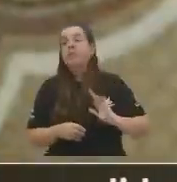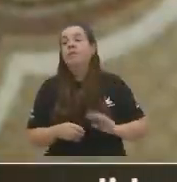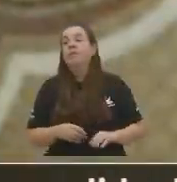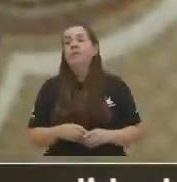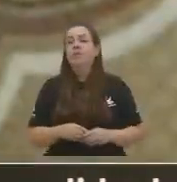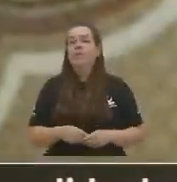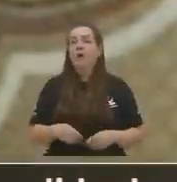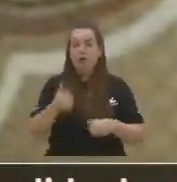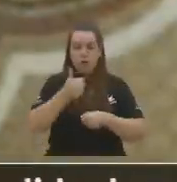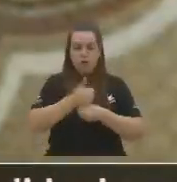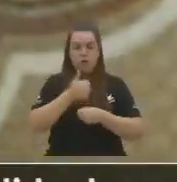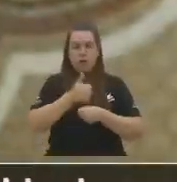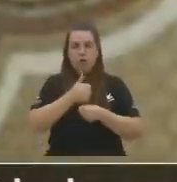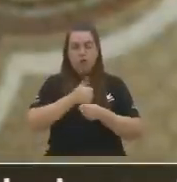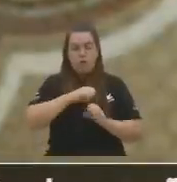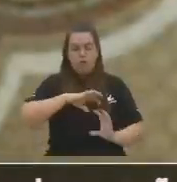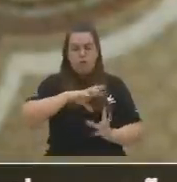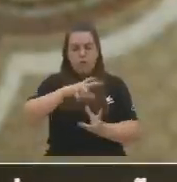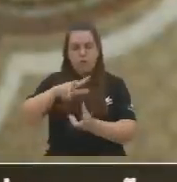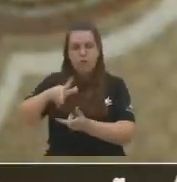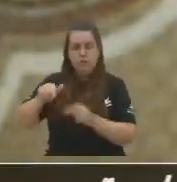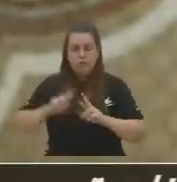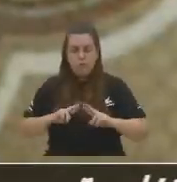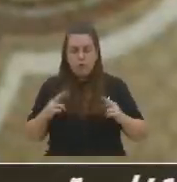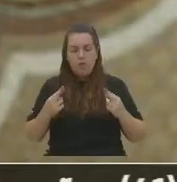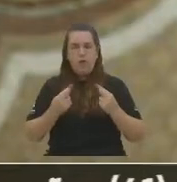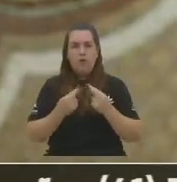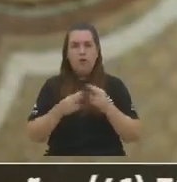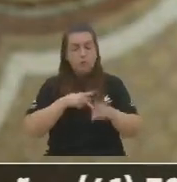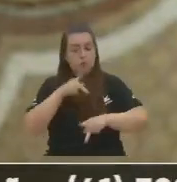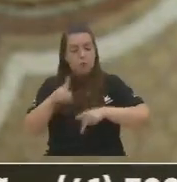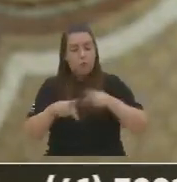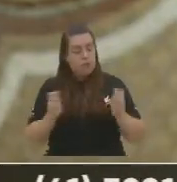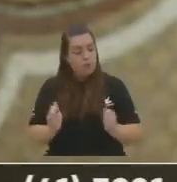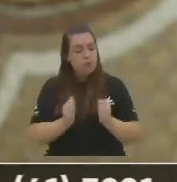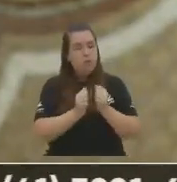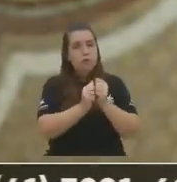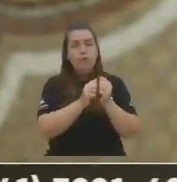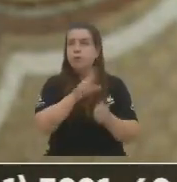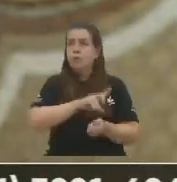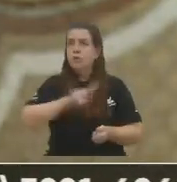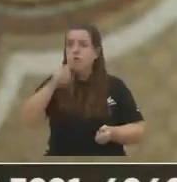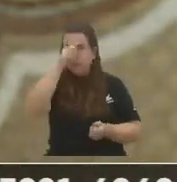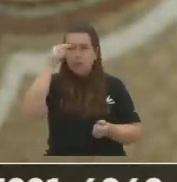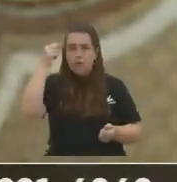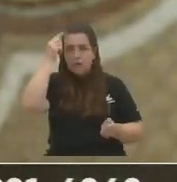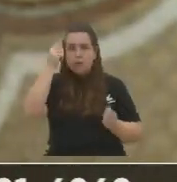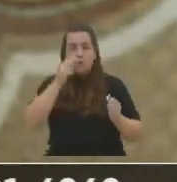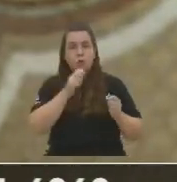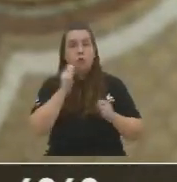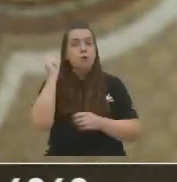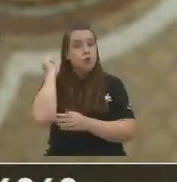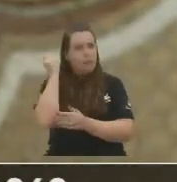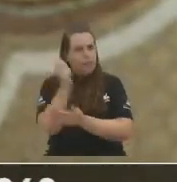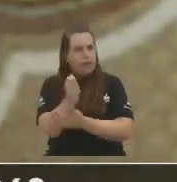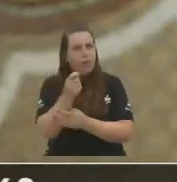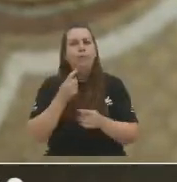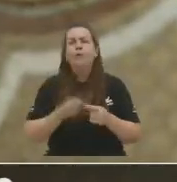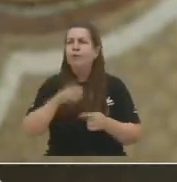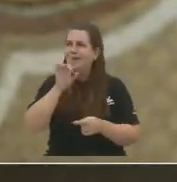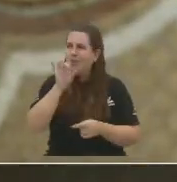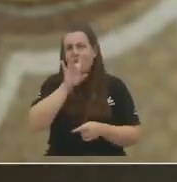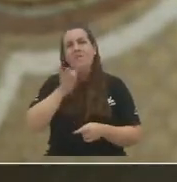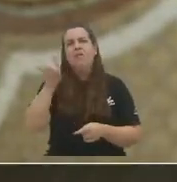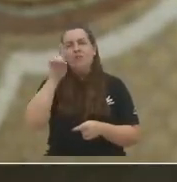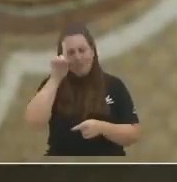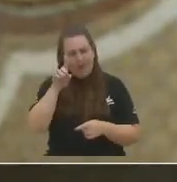Os chefes das nações se reuniram com o povo do Deus Santo de Abraão, pois só Deus é realmente o Altíssimo, e os